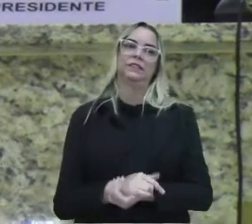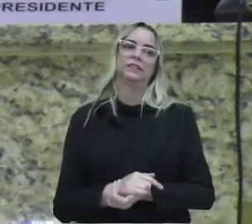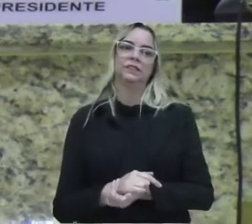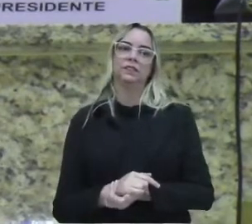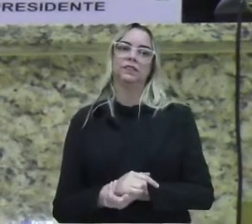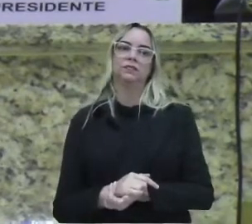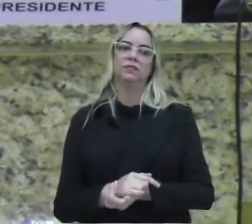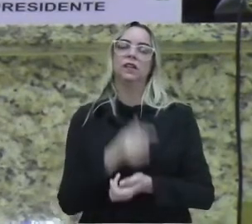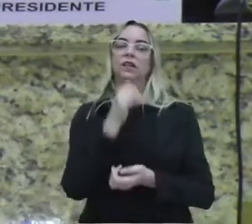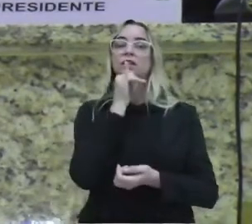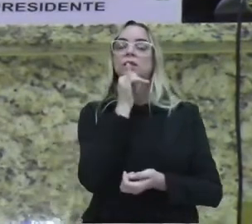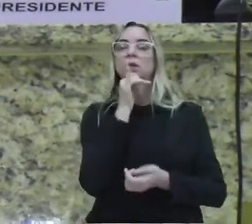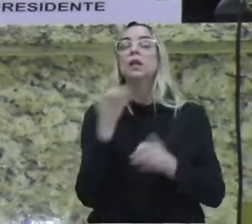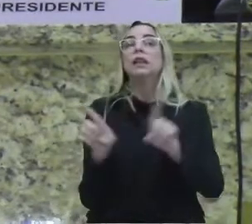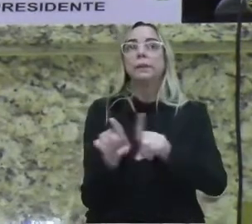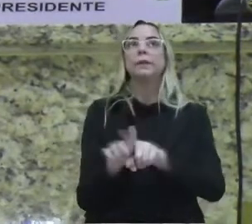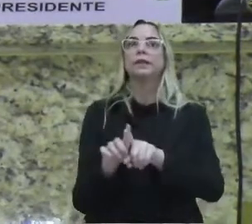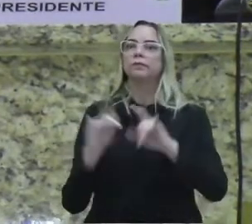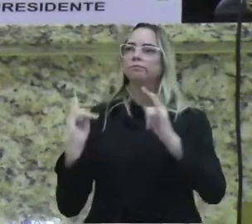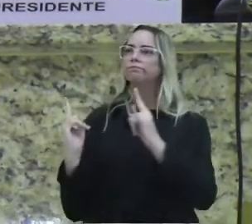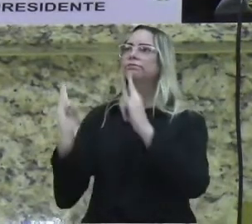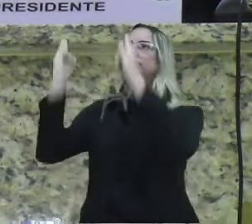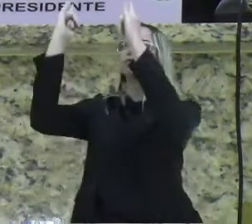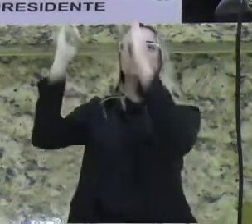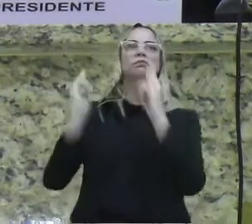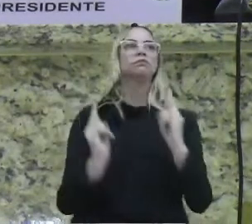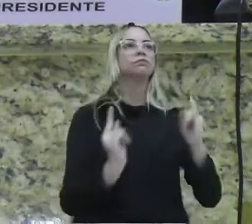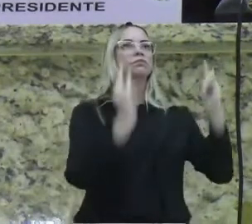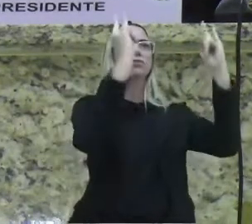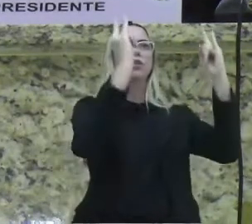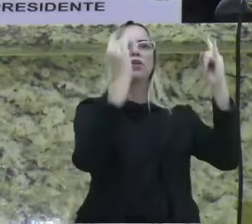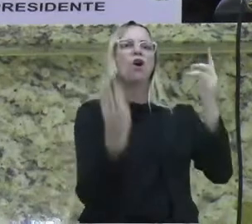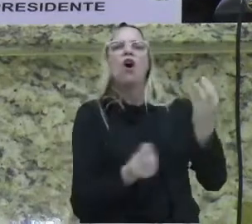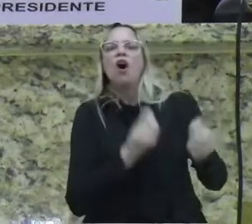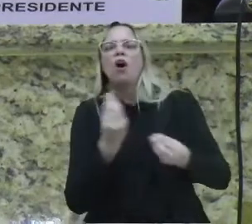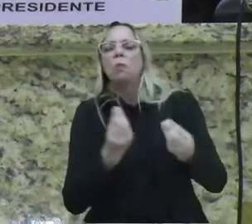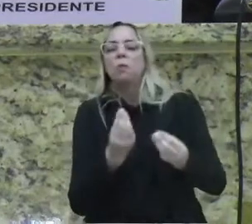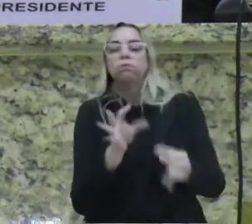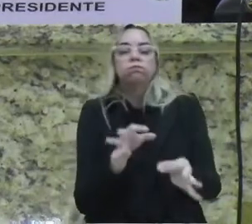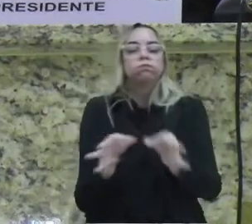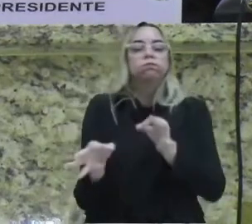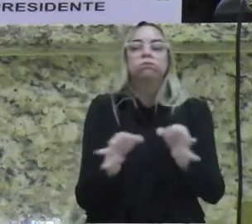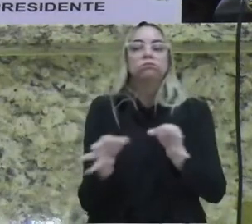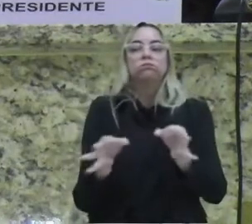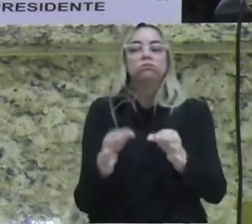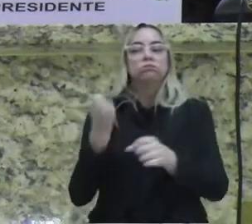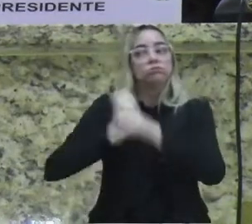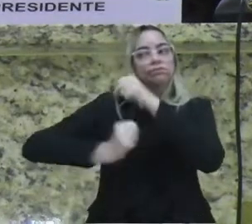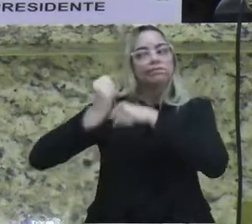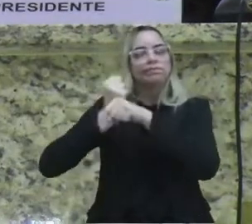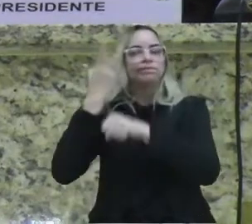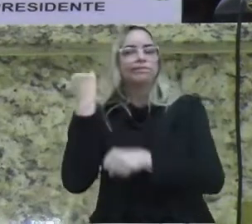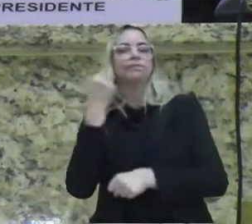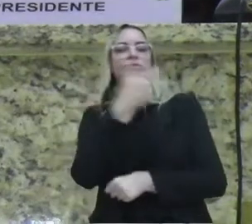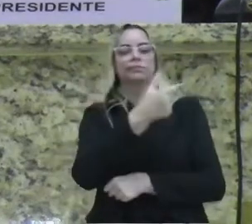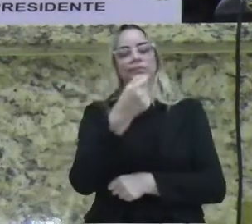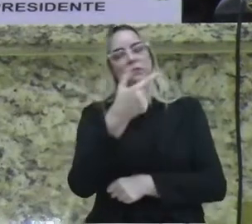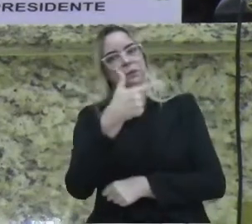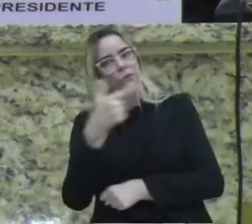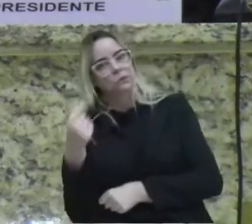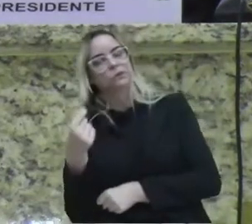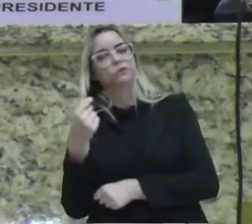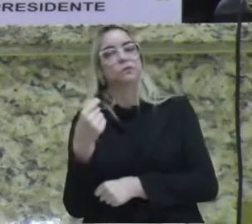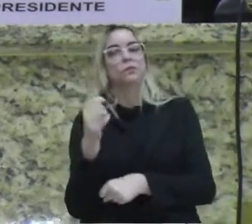aos prédios públicos, né, como estava o funcionamento, a gente entende que 2020 foi um ano que parou